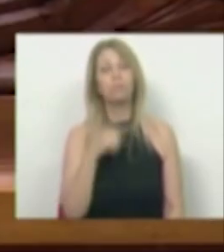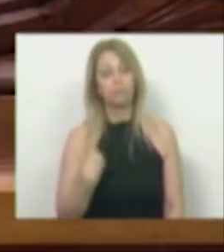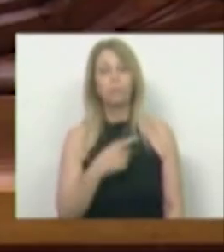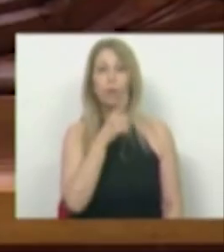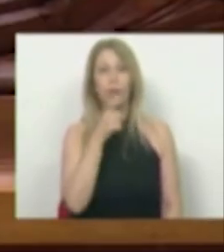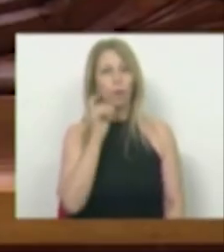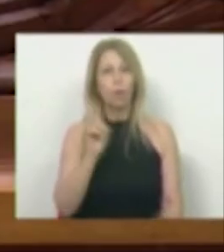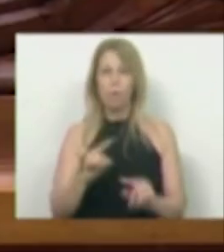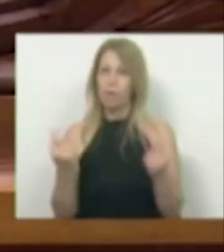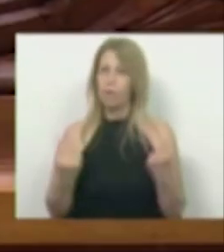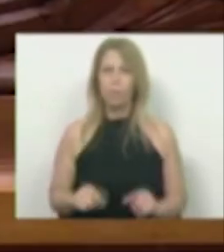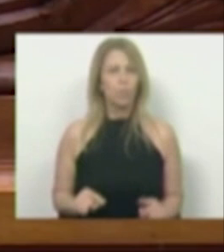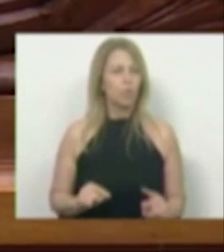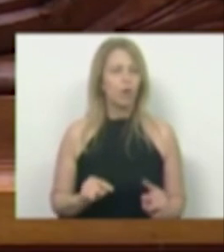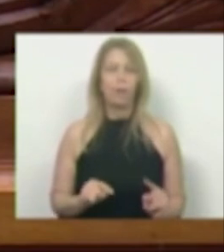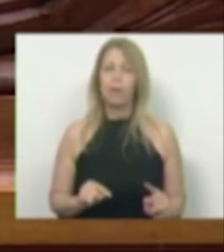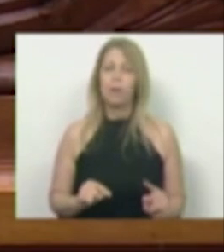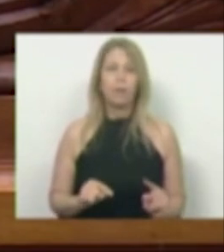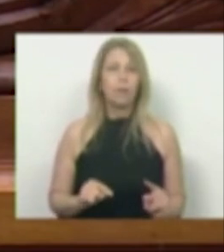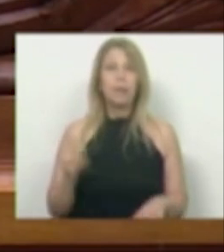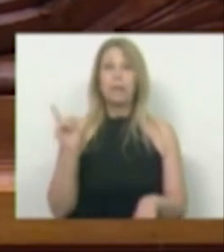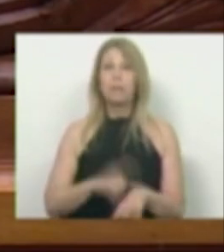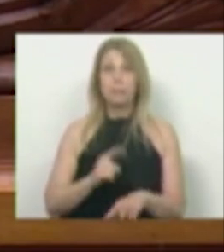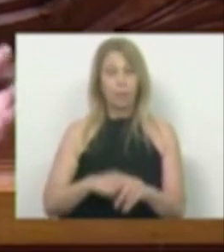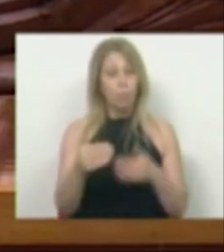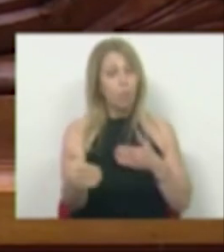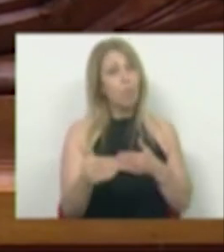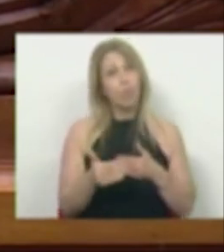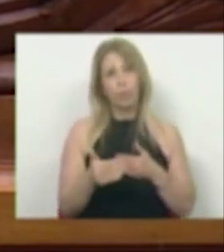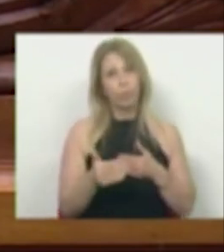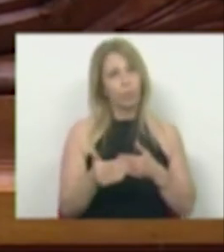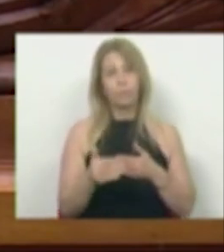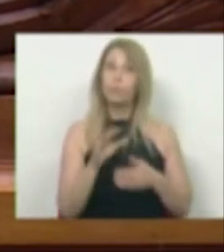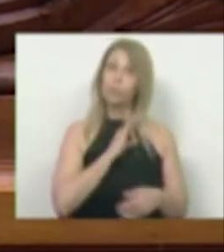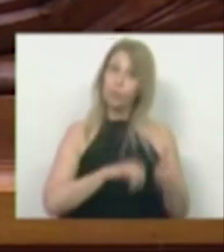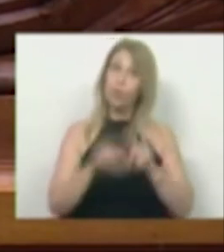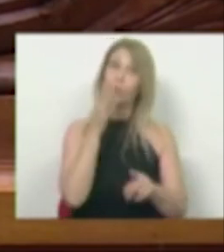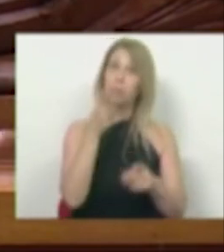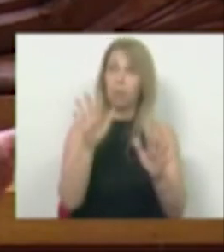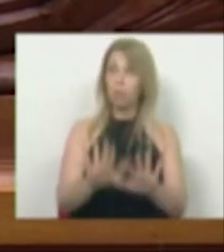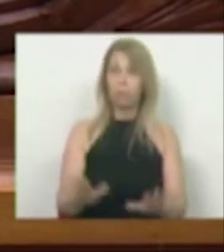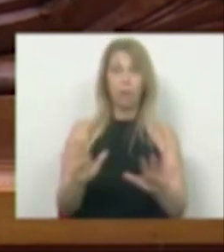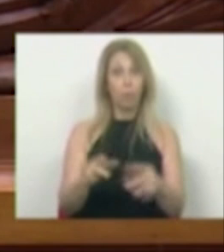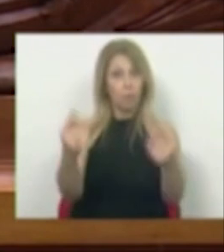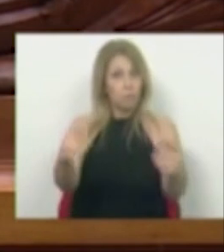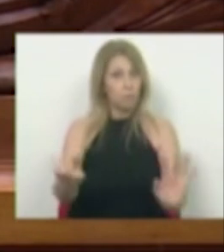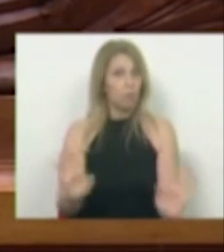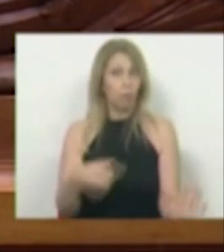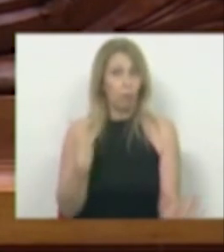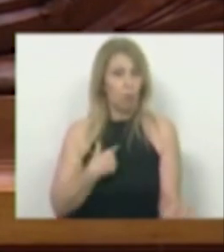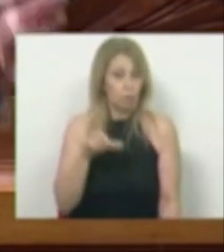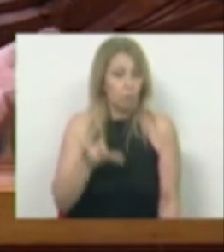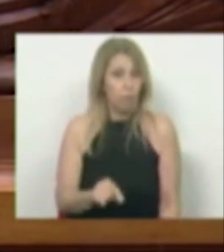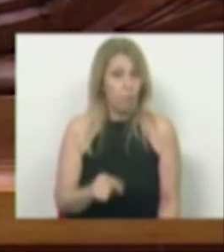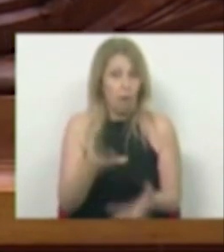o nosso compromisso não é apenas com o tempo curto. Aliás, os senhores deputados têm toda a tranquilidade que nós também temos para governar durante